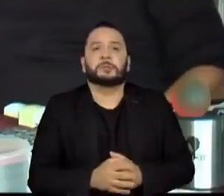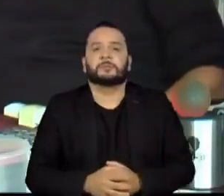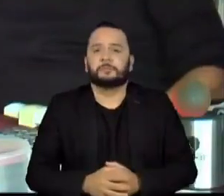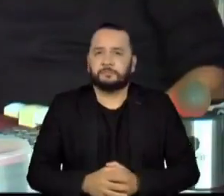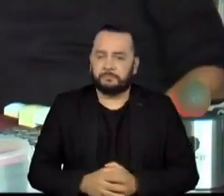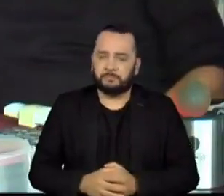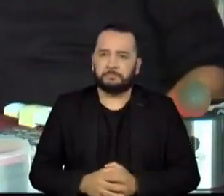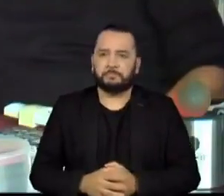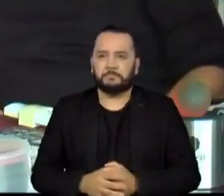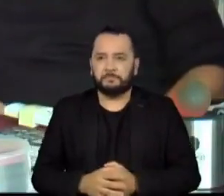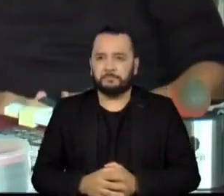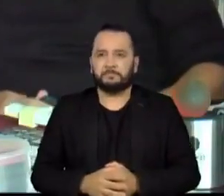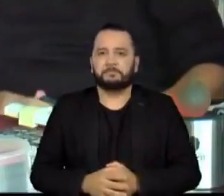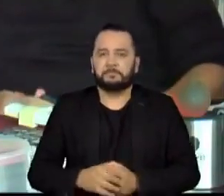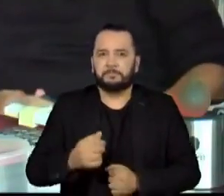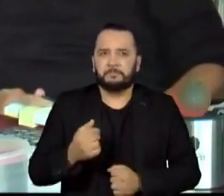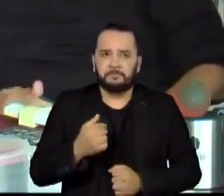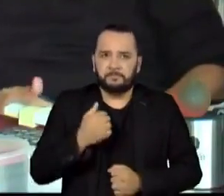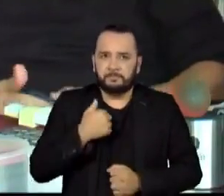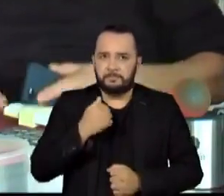Eu acho que